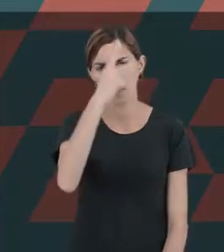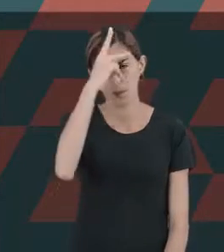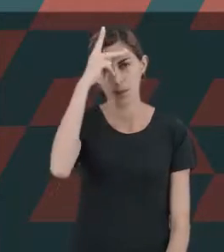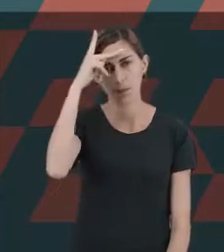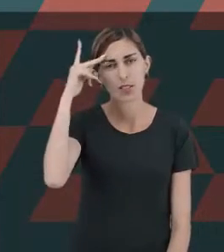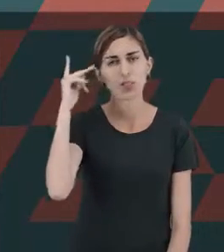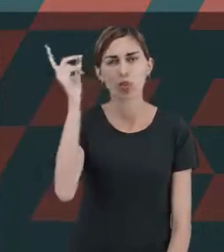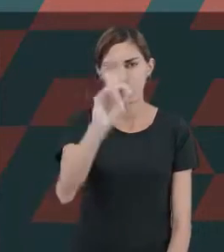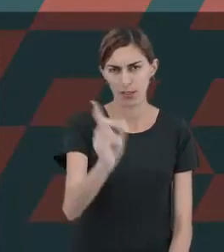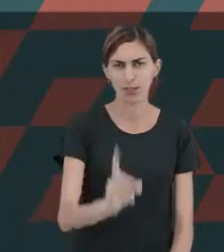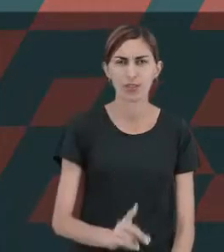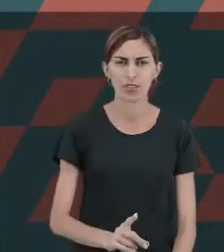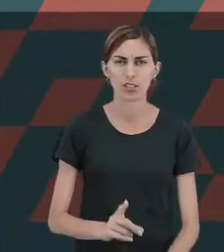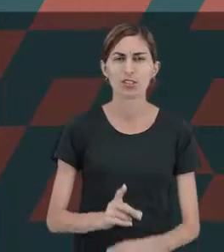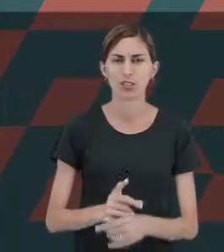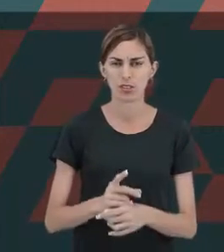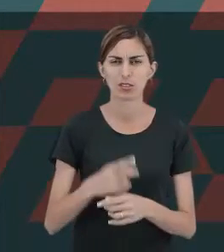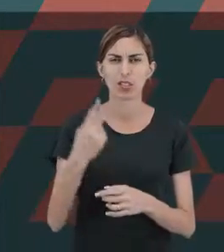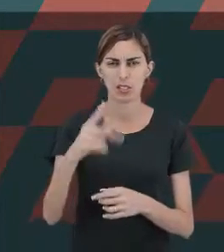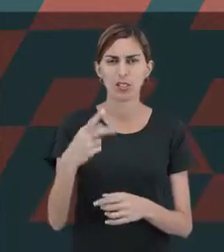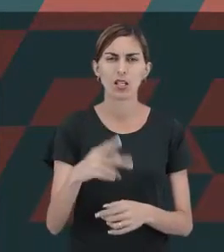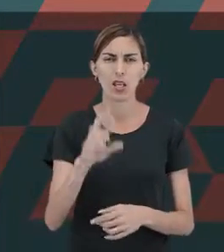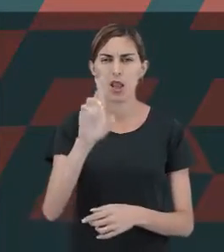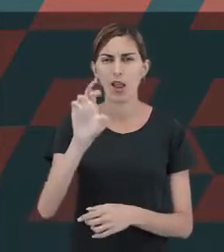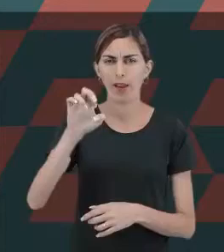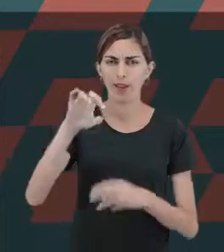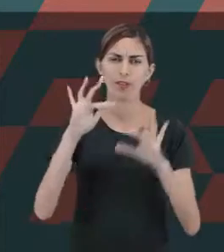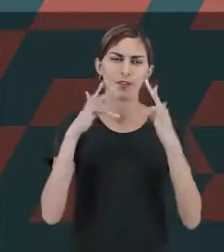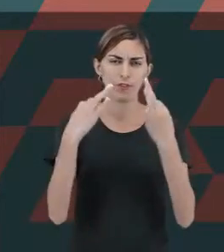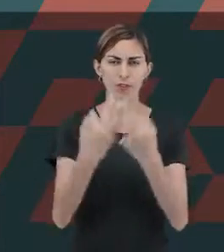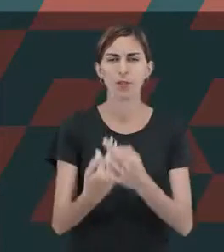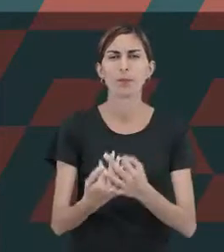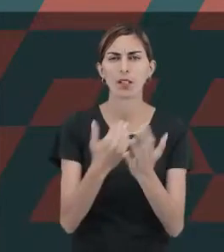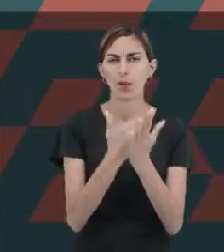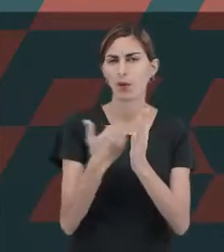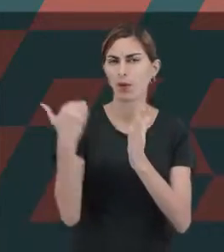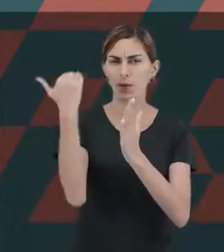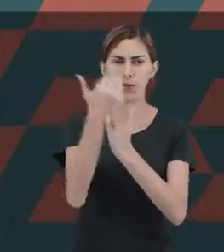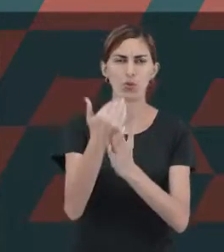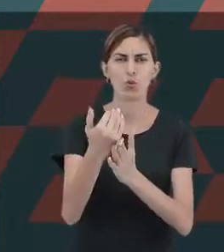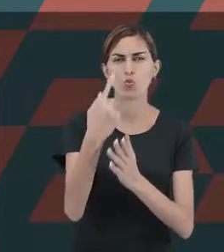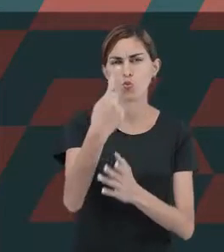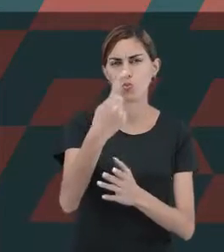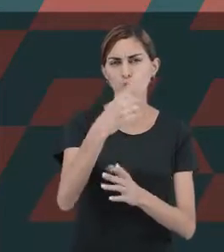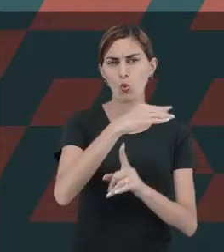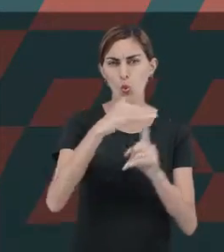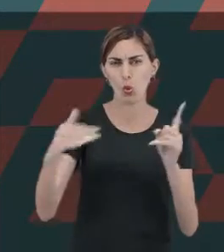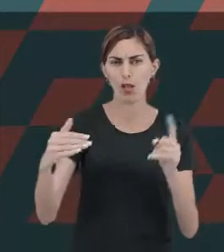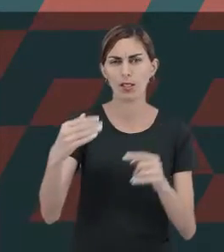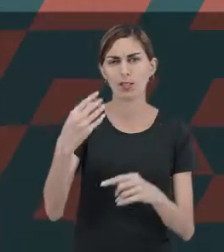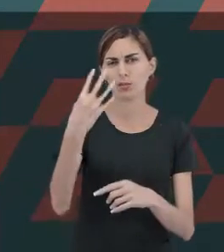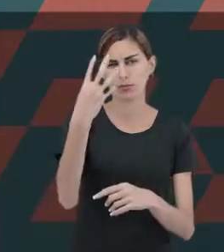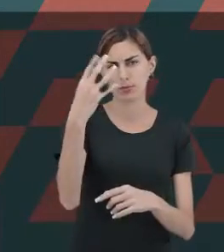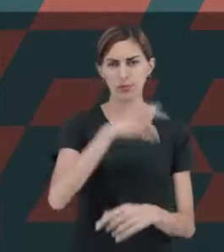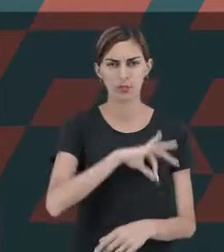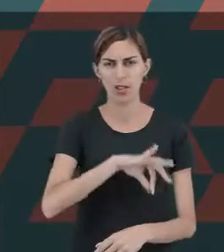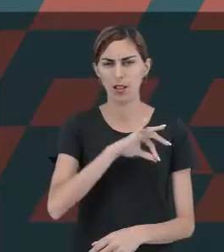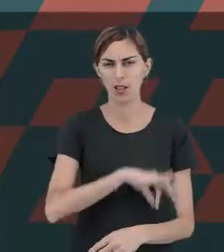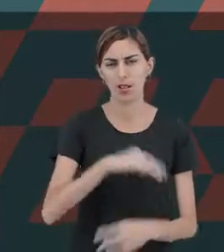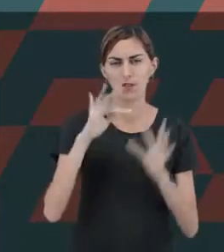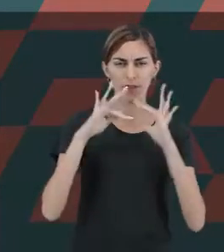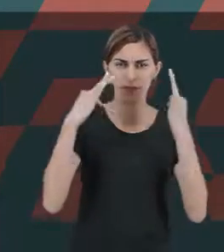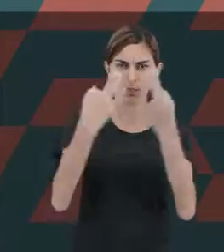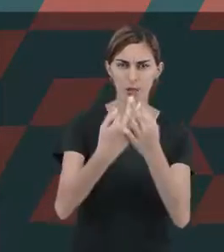com deficiência, cuja renda per capita familiar não ultrapasse 1/4 do salário mínimo. Toda família que